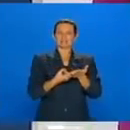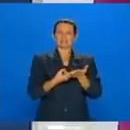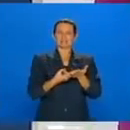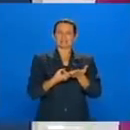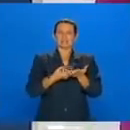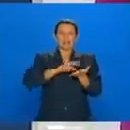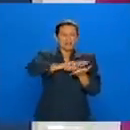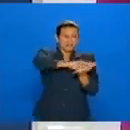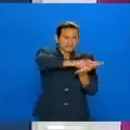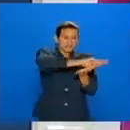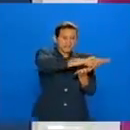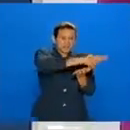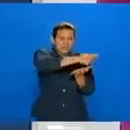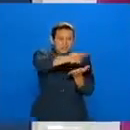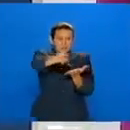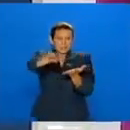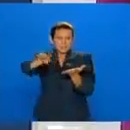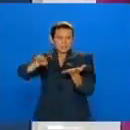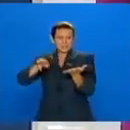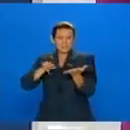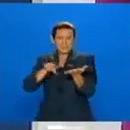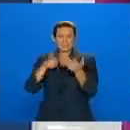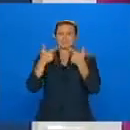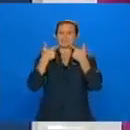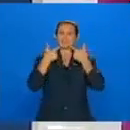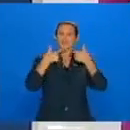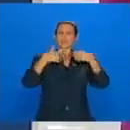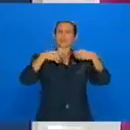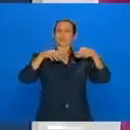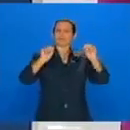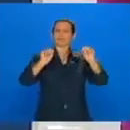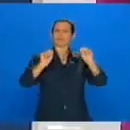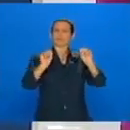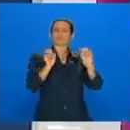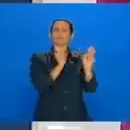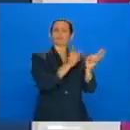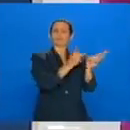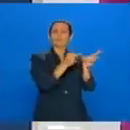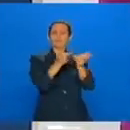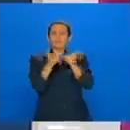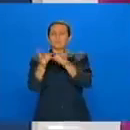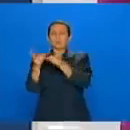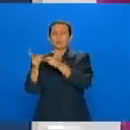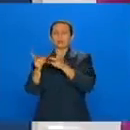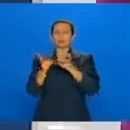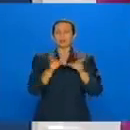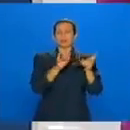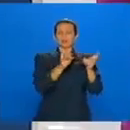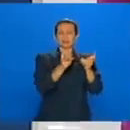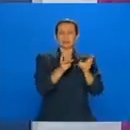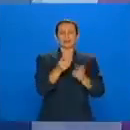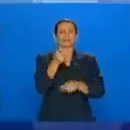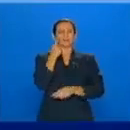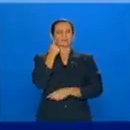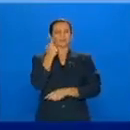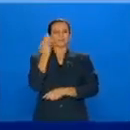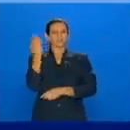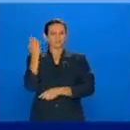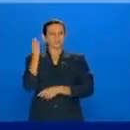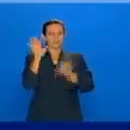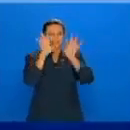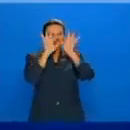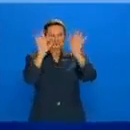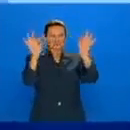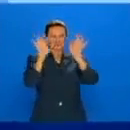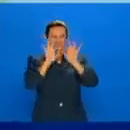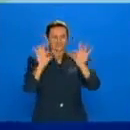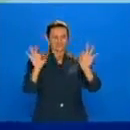Variedades que podem ser claramente percebidas nas palavras de Oswald de Andrade.